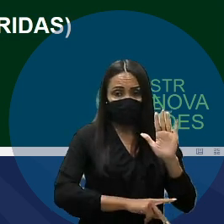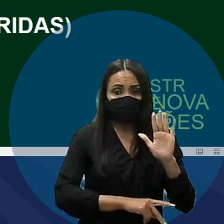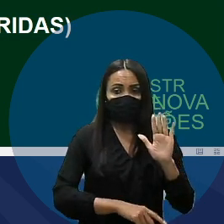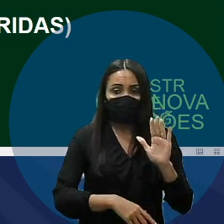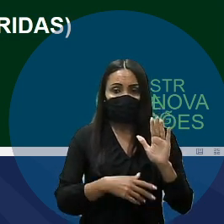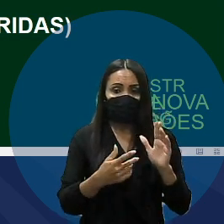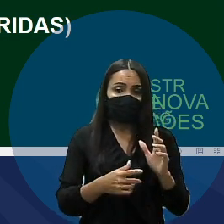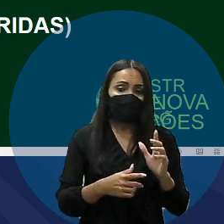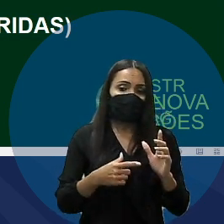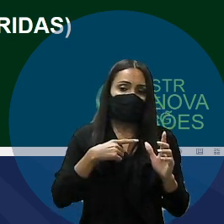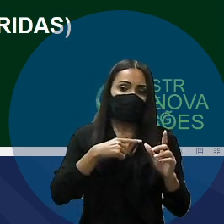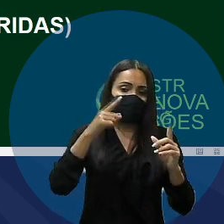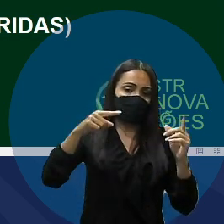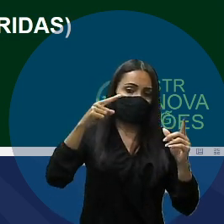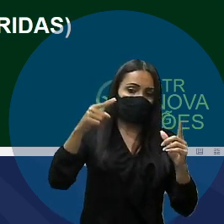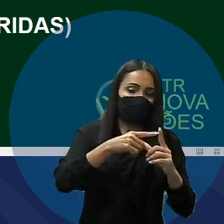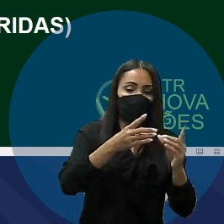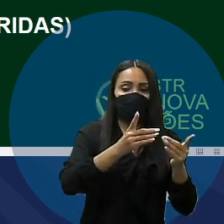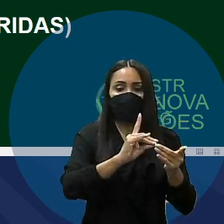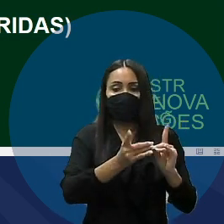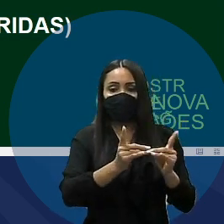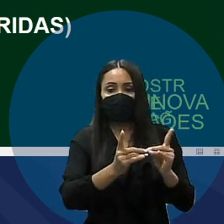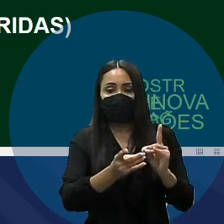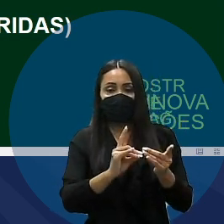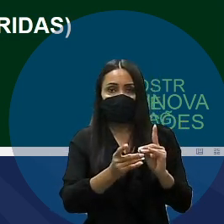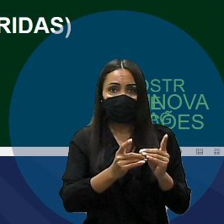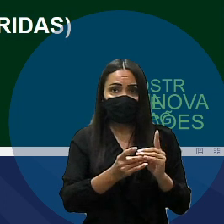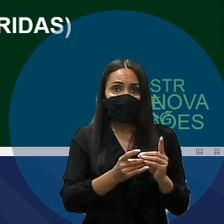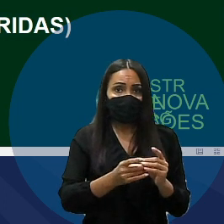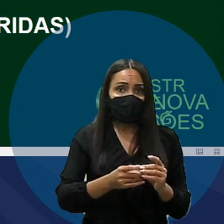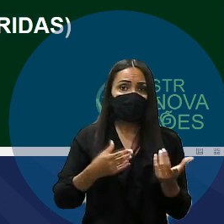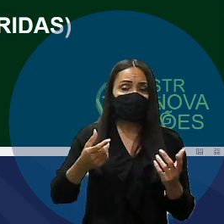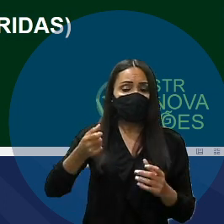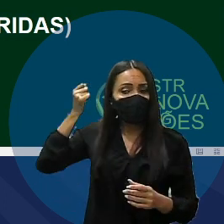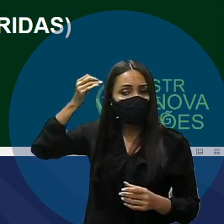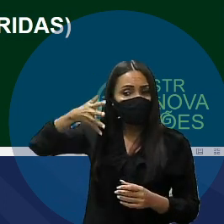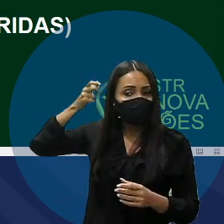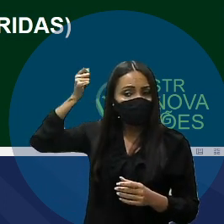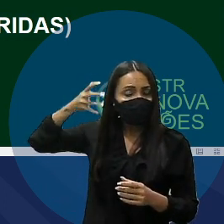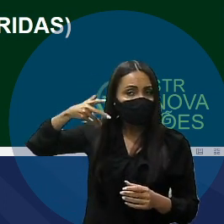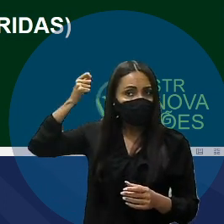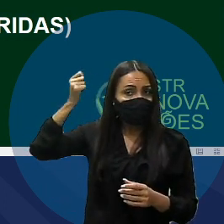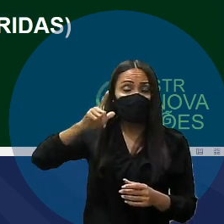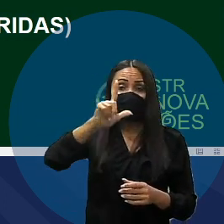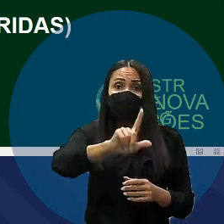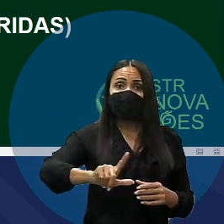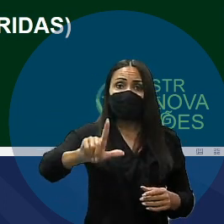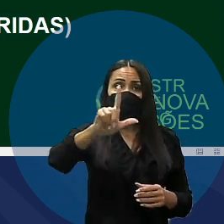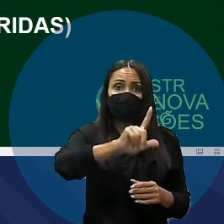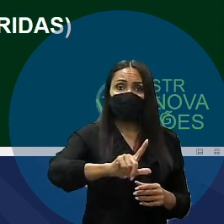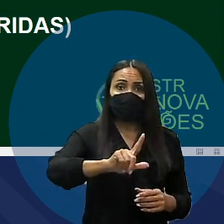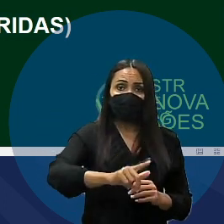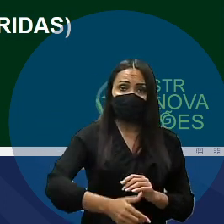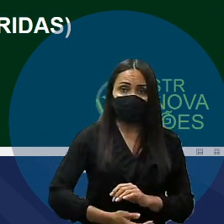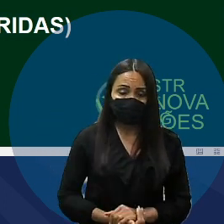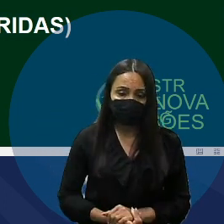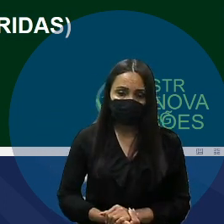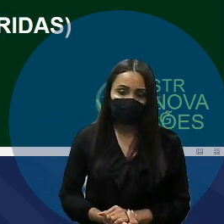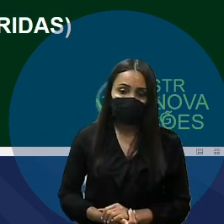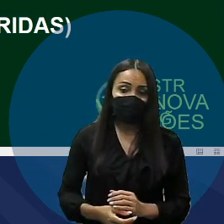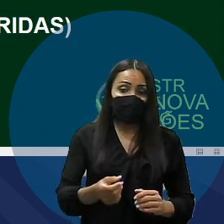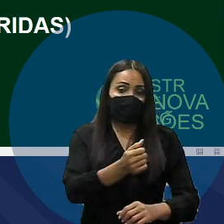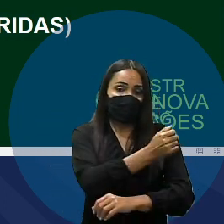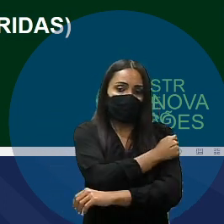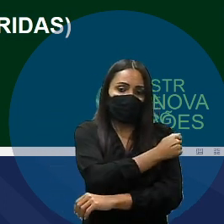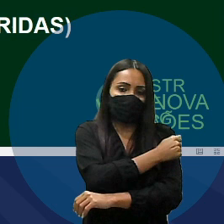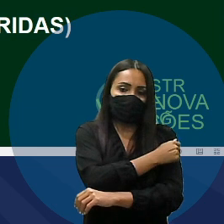fazer oficinas relacionadas ao audiovisual, totalmente ligadas à literatura. Aos estudantes era provocado